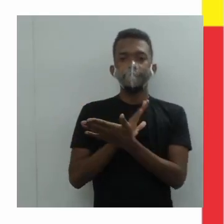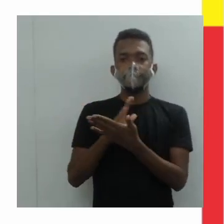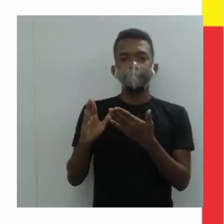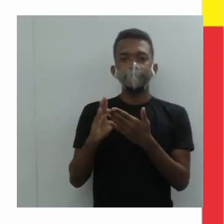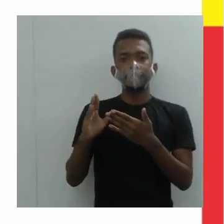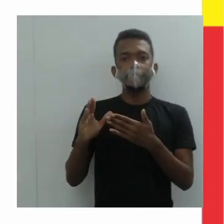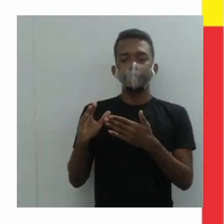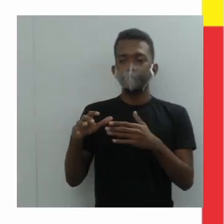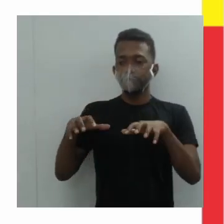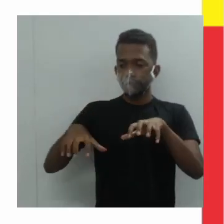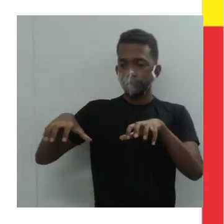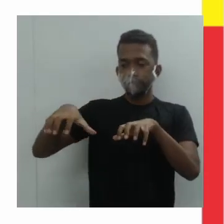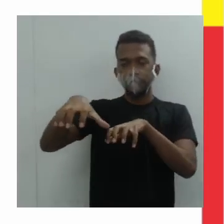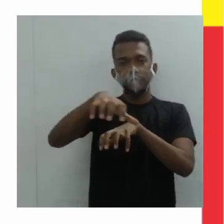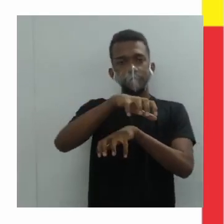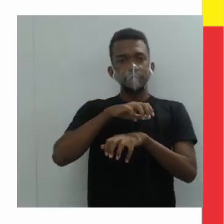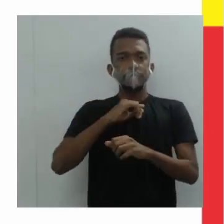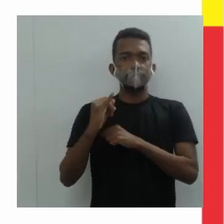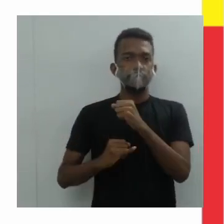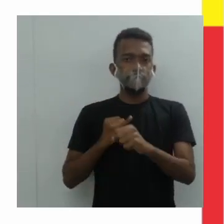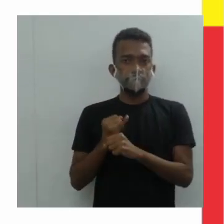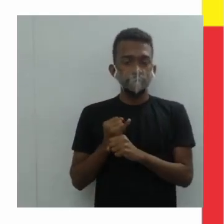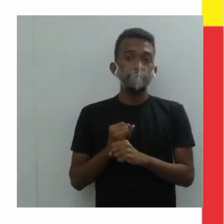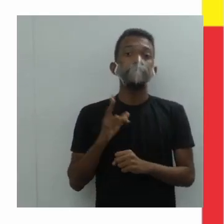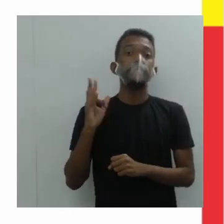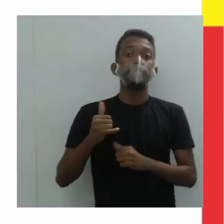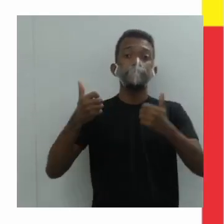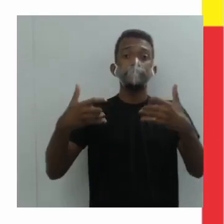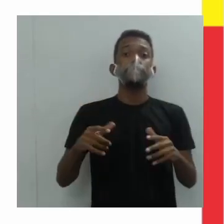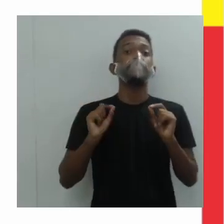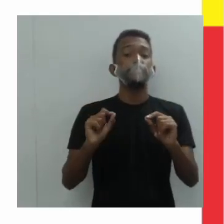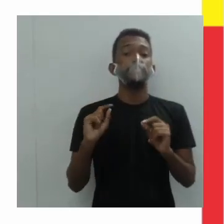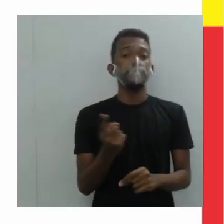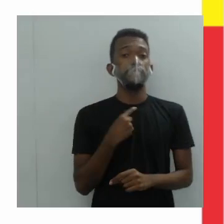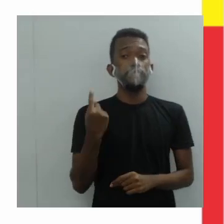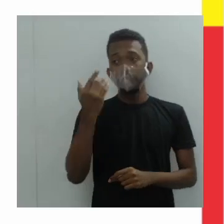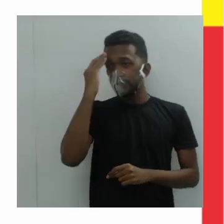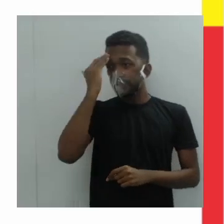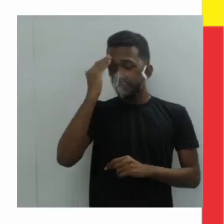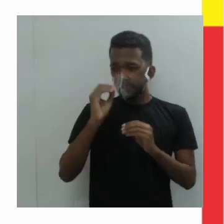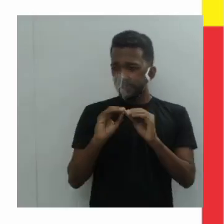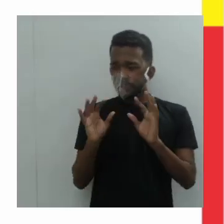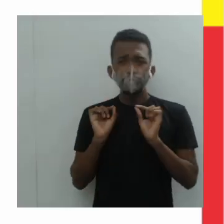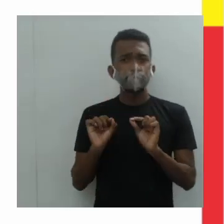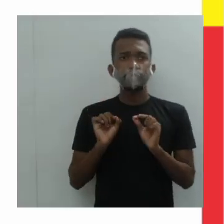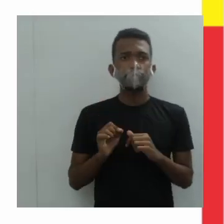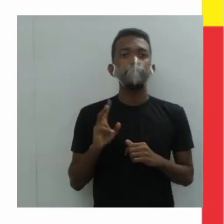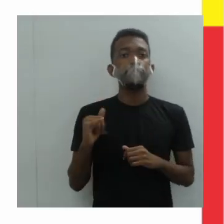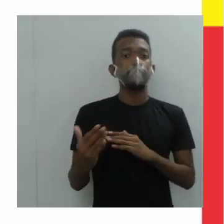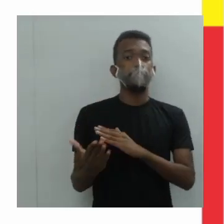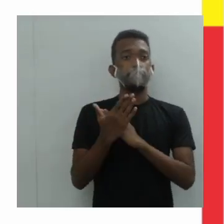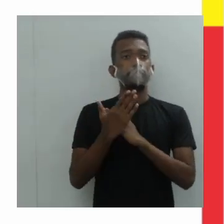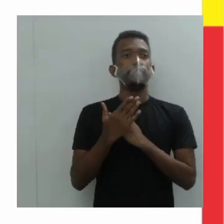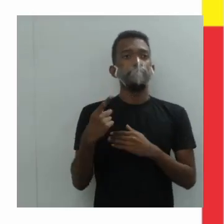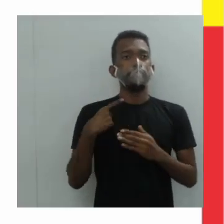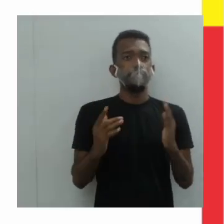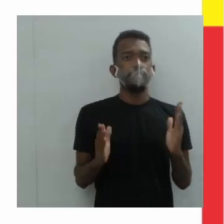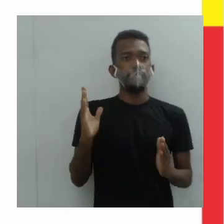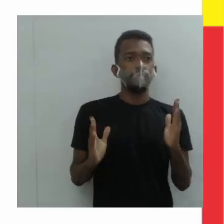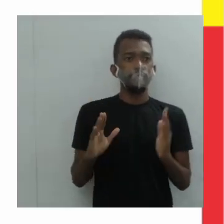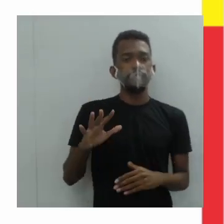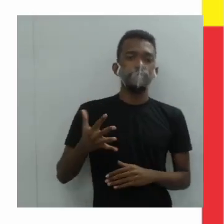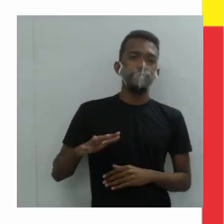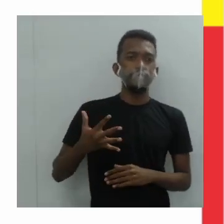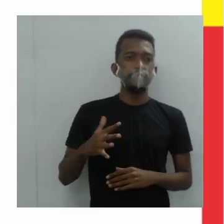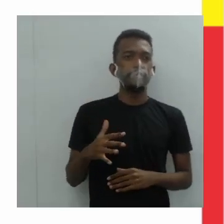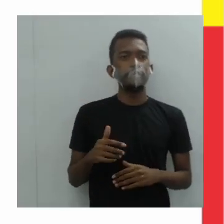internacionais, certo? Que vai falar para a gente do quê? vai dizer para a gente que a gente tem aí uma estimativa